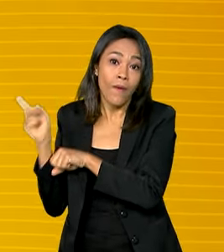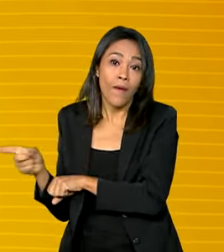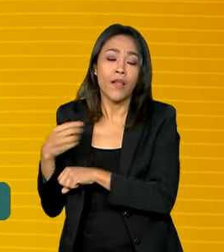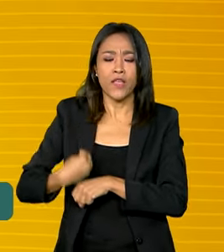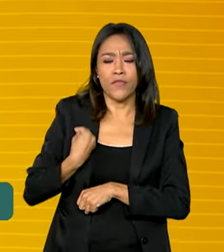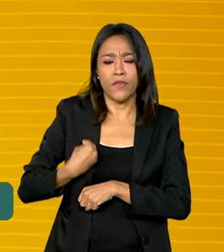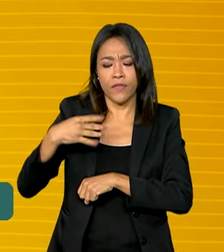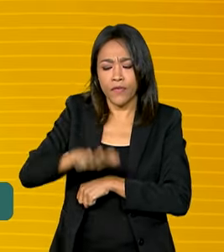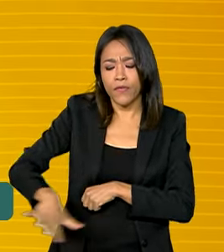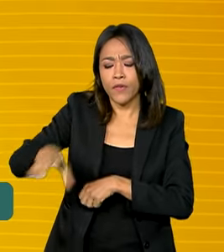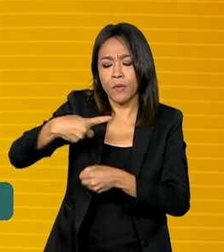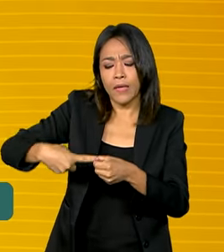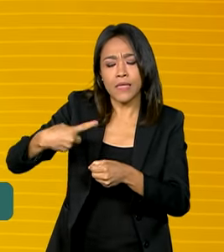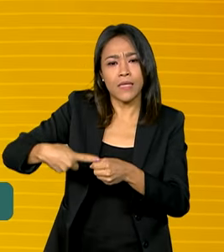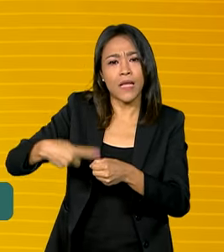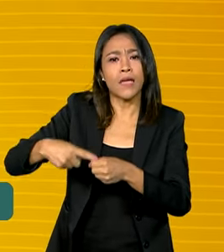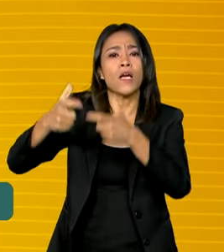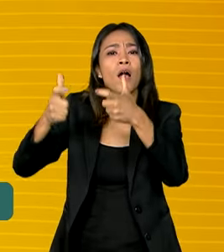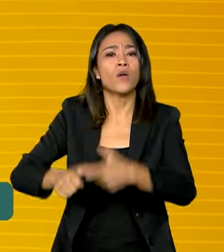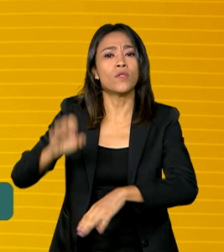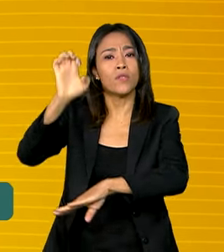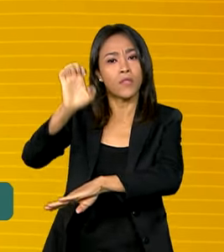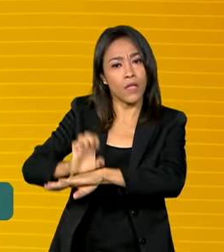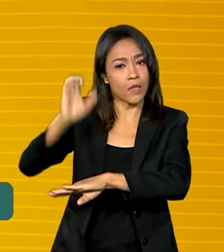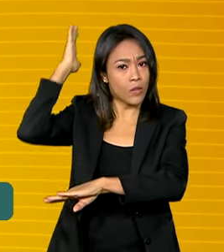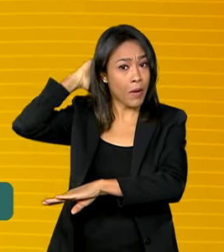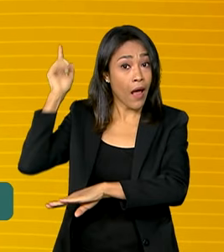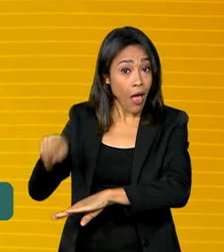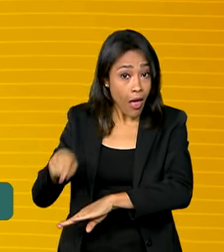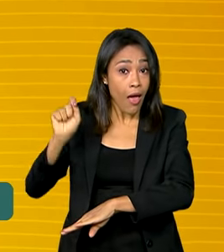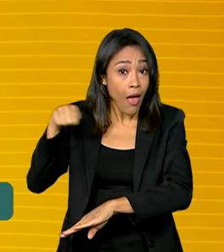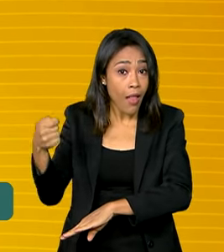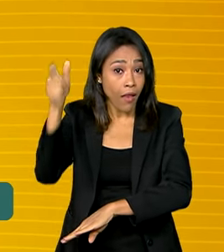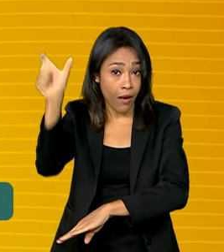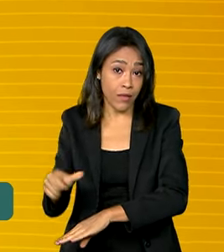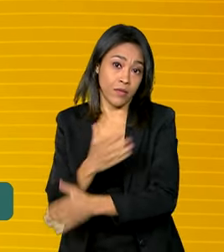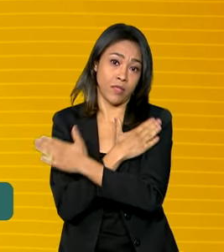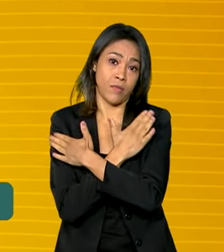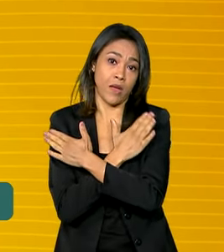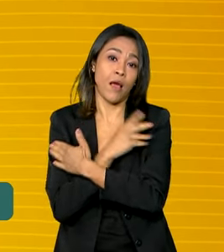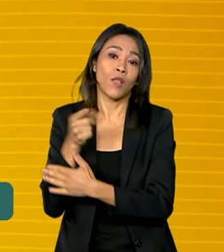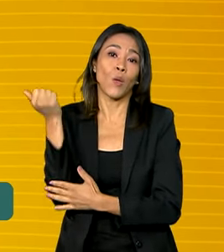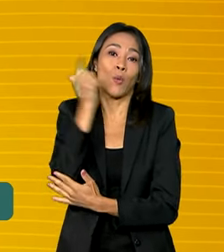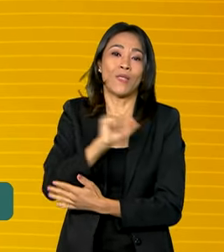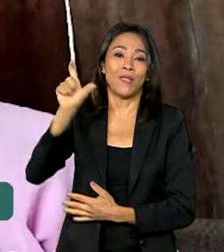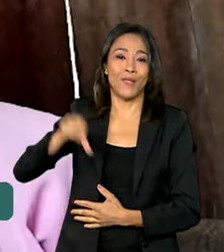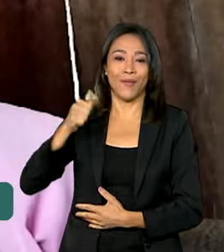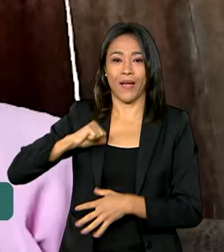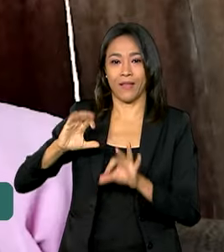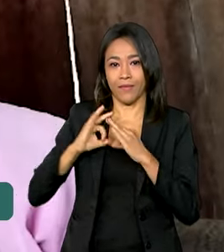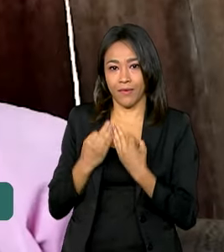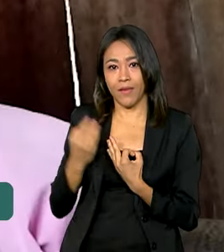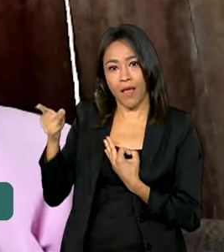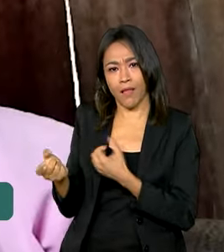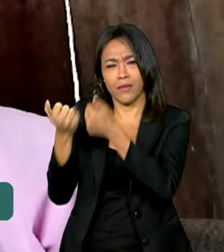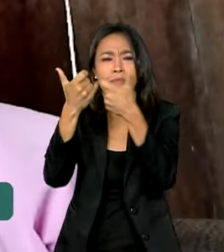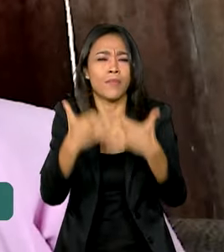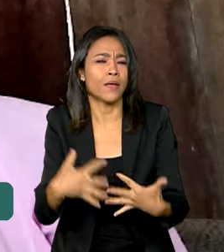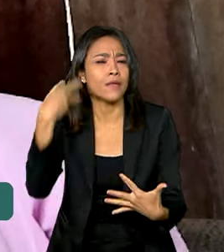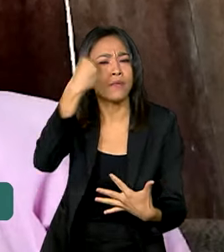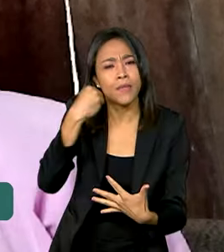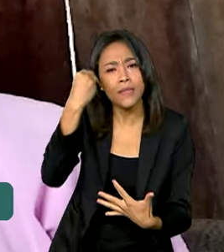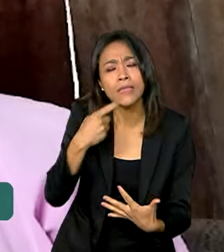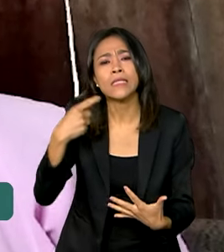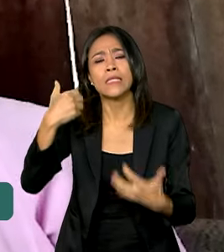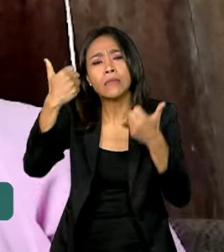município de Oriximiná no Pará desempregada foi contemplada com bolsa família ela compartilha